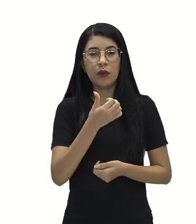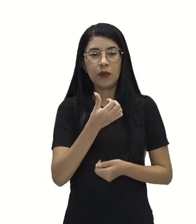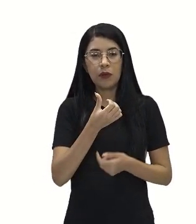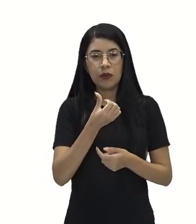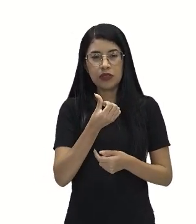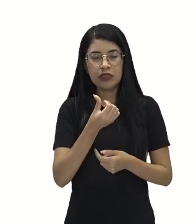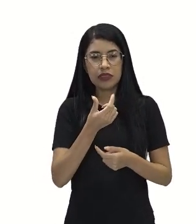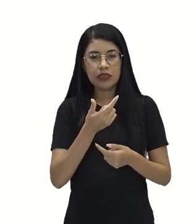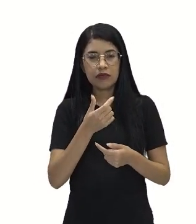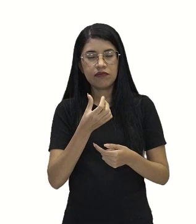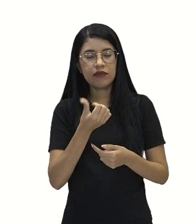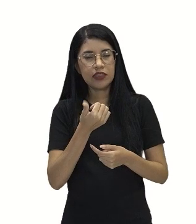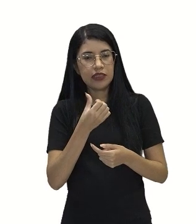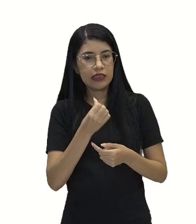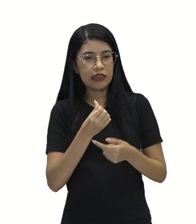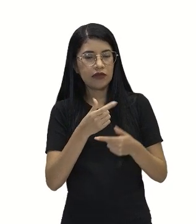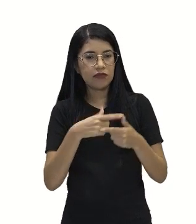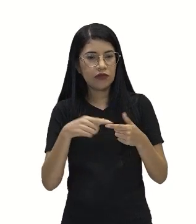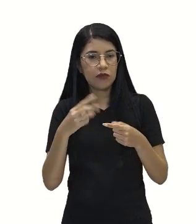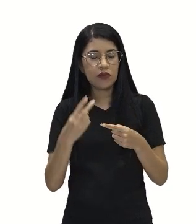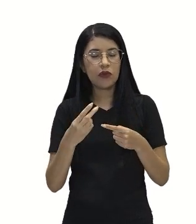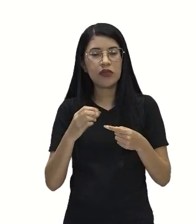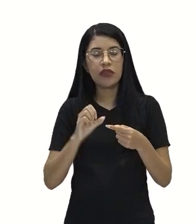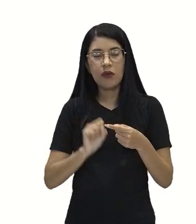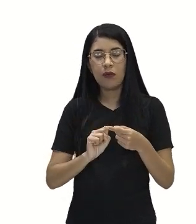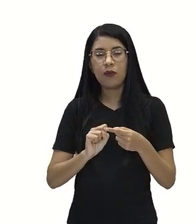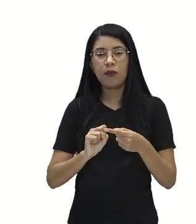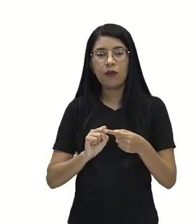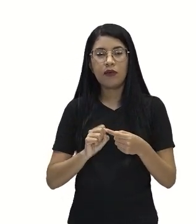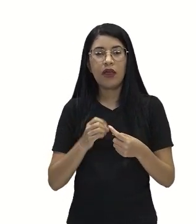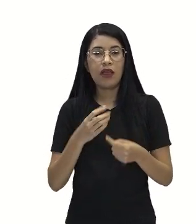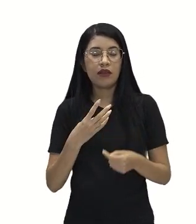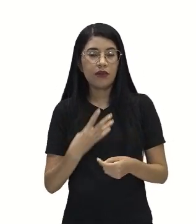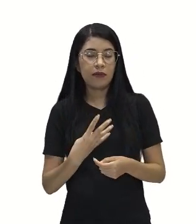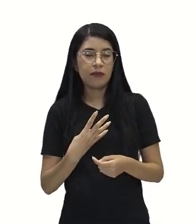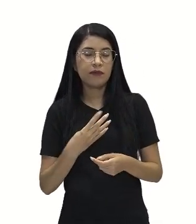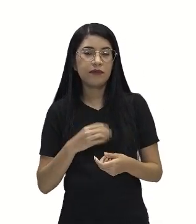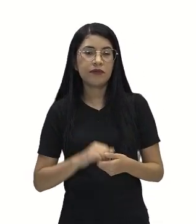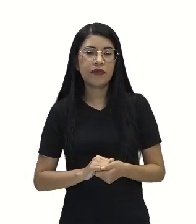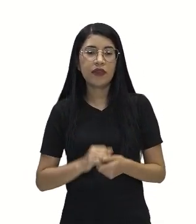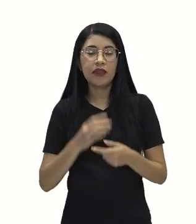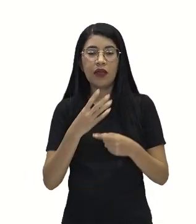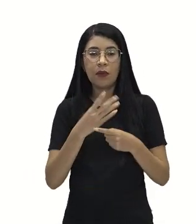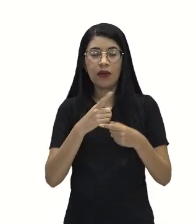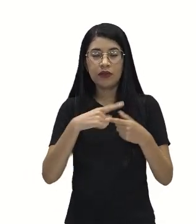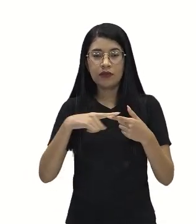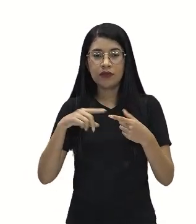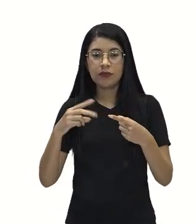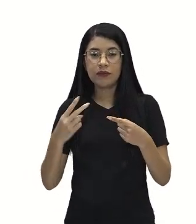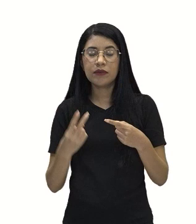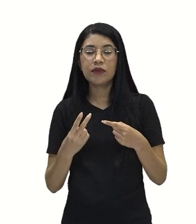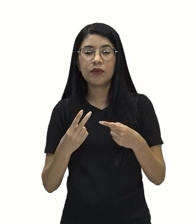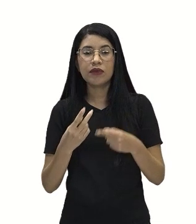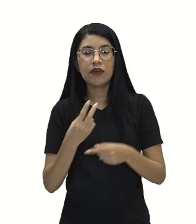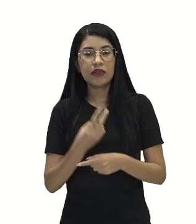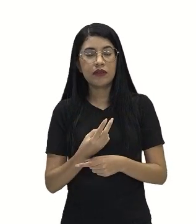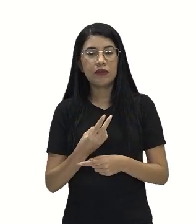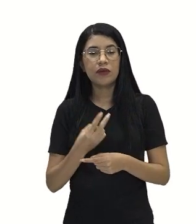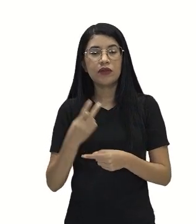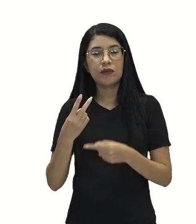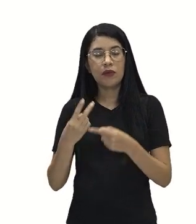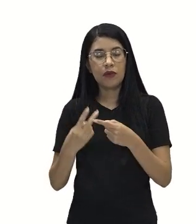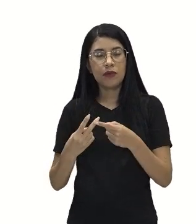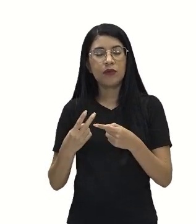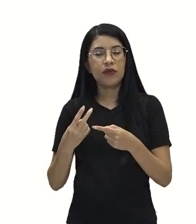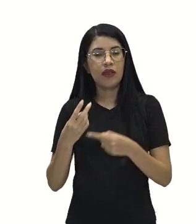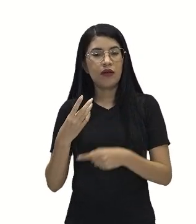vai me dar o quê? 8. 8 é por 2, vai me dar 4. 4 é por 2, que vai me dar 2. E 2 é por